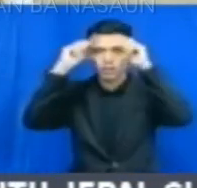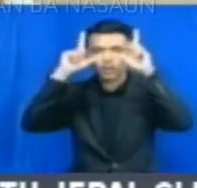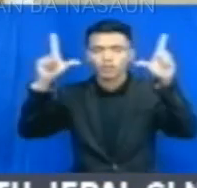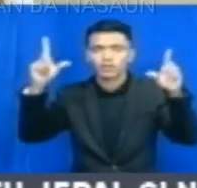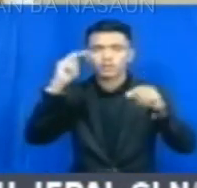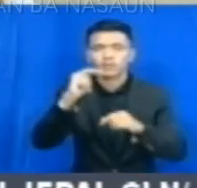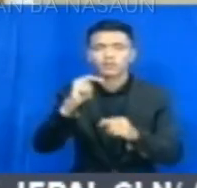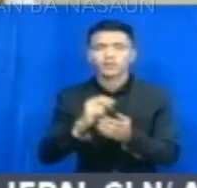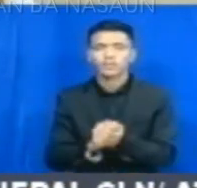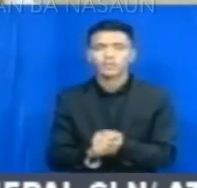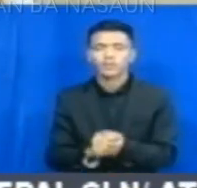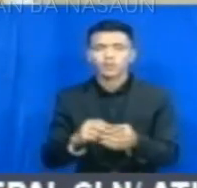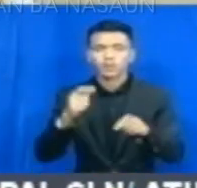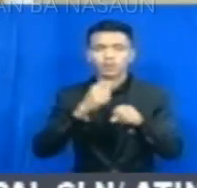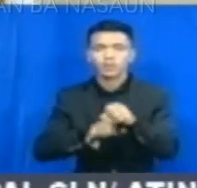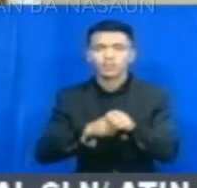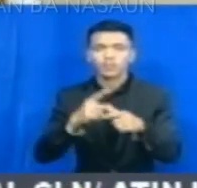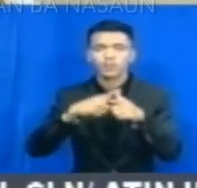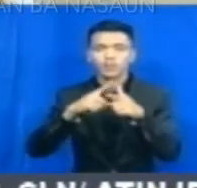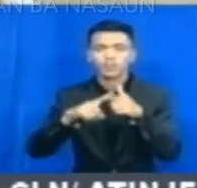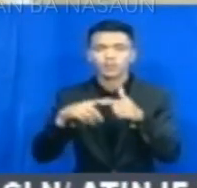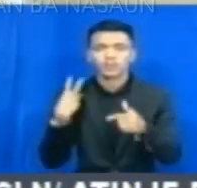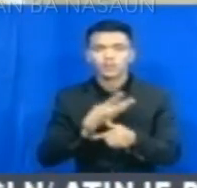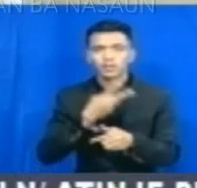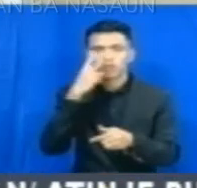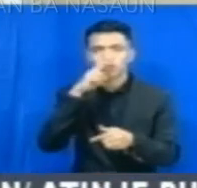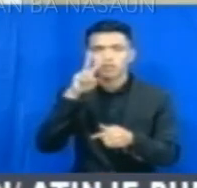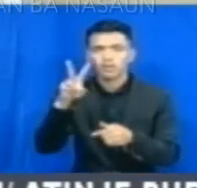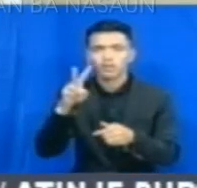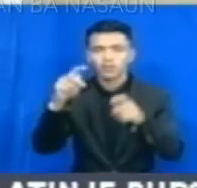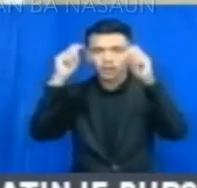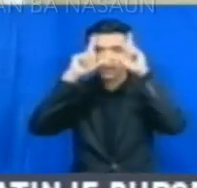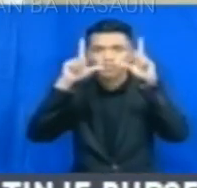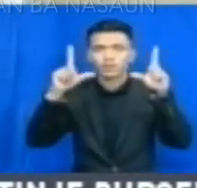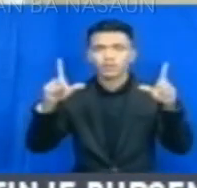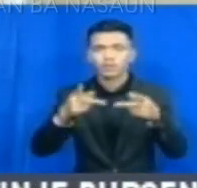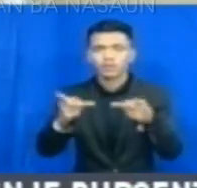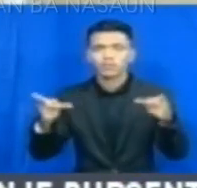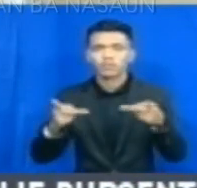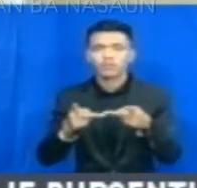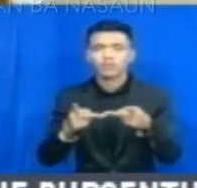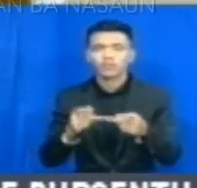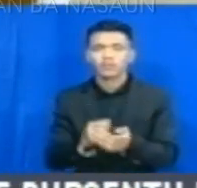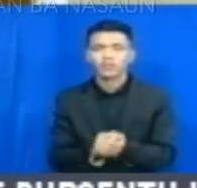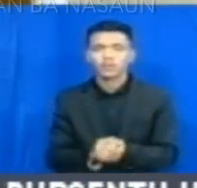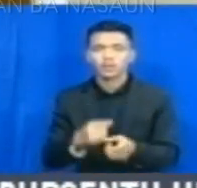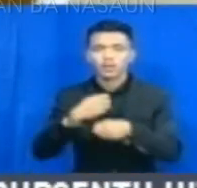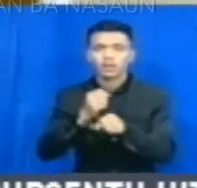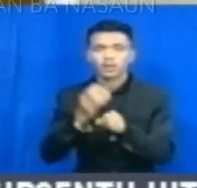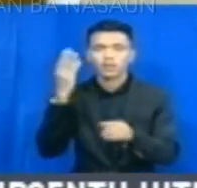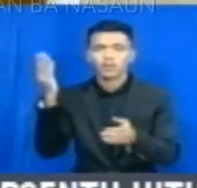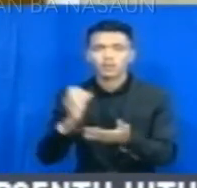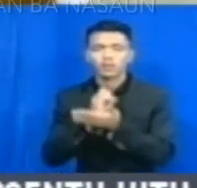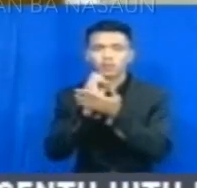minha. Ao mesmo tempo, depois deixaremos monumento memorial no parque memorial na Bemakahalo e Kusi,